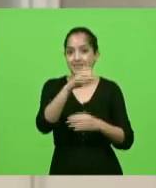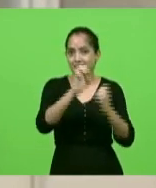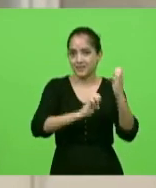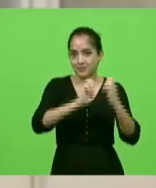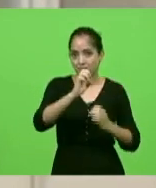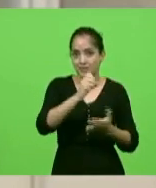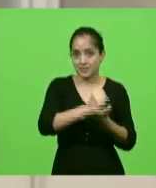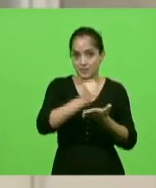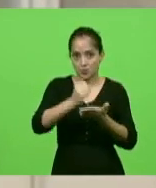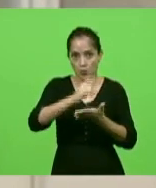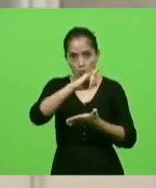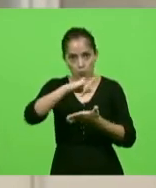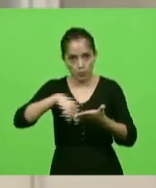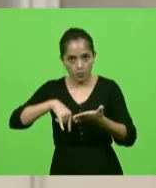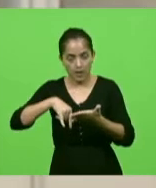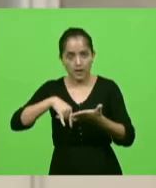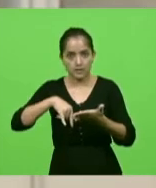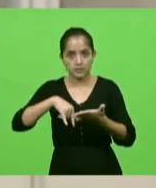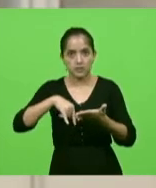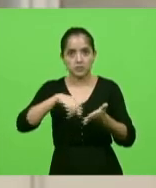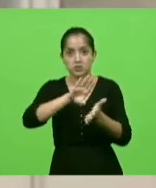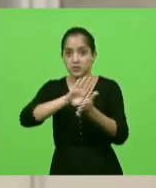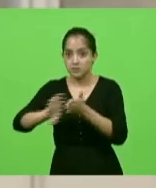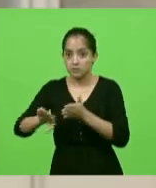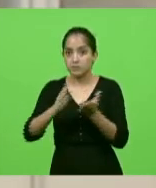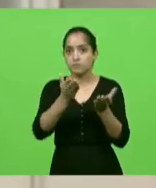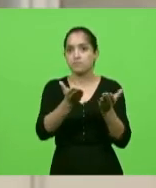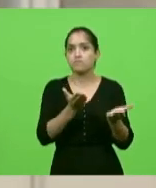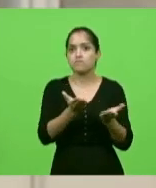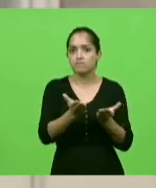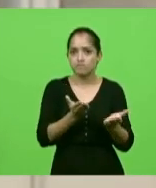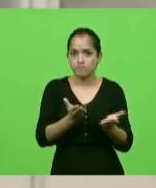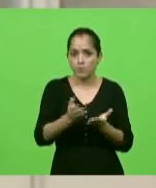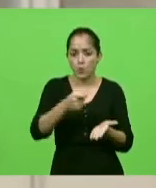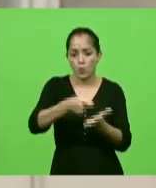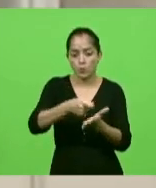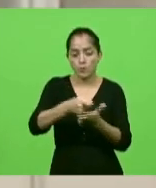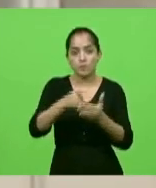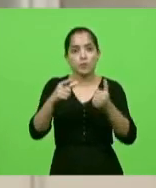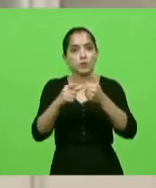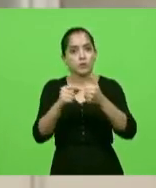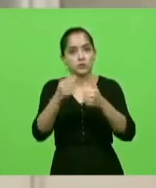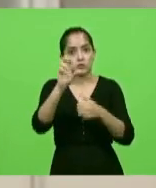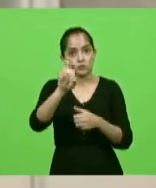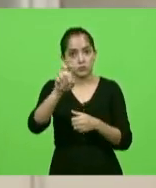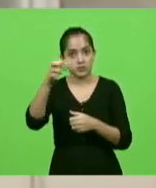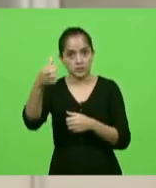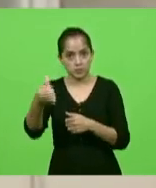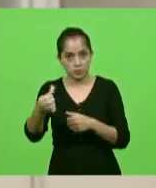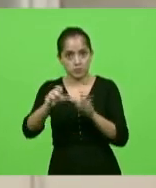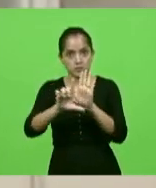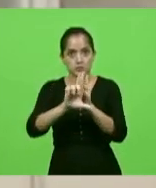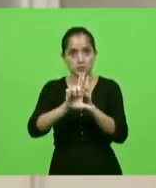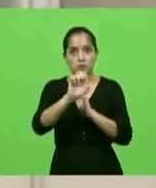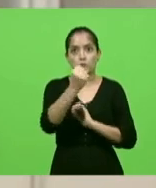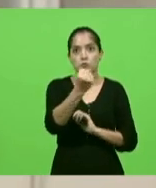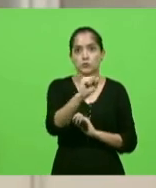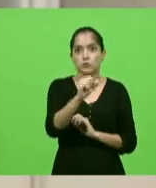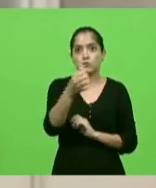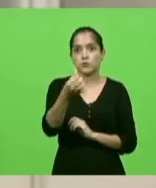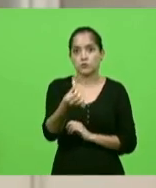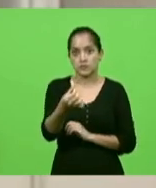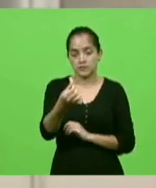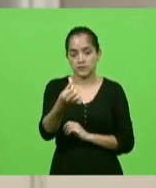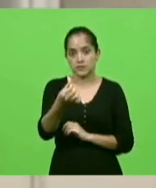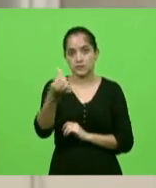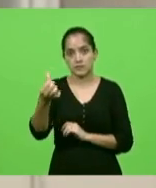contratada no procedimento de dispensa de licitação como impõe o artigo 56 da Lei